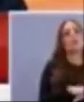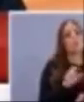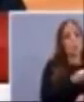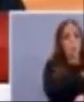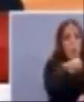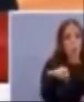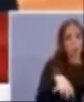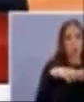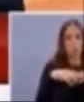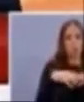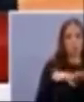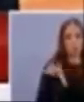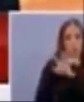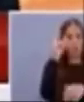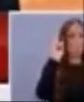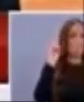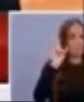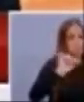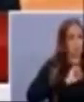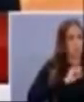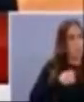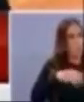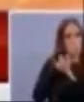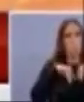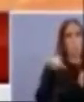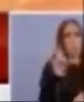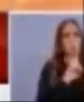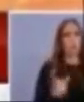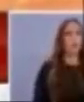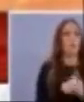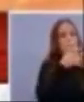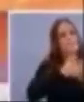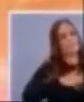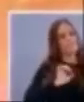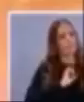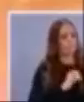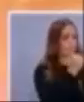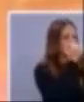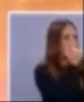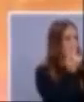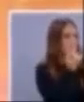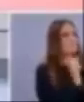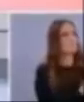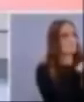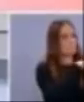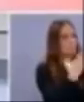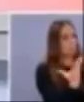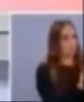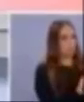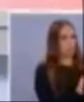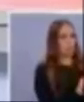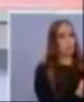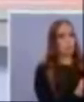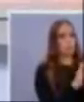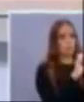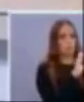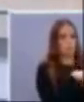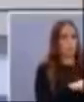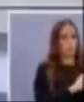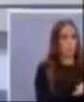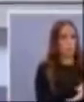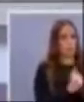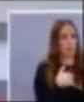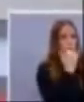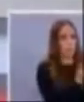princípios falou do meu pastor antônio simões foi um prazer enorme ter um look em estudo neste obrigássemos não